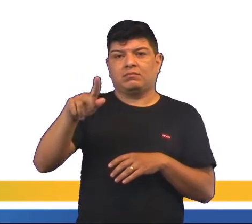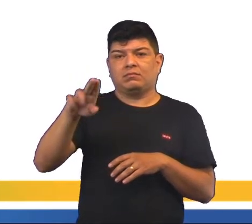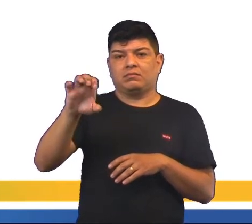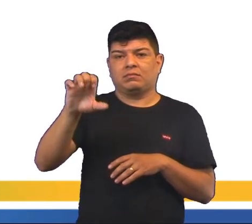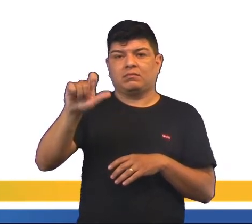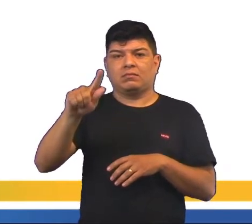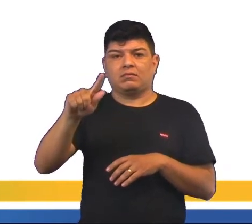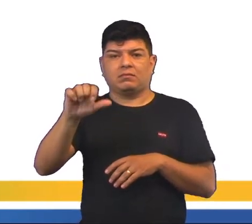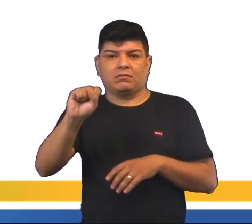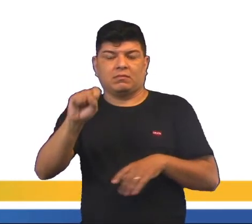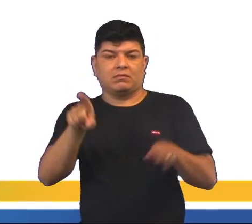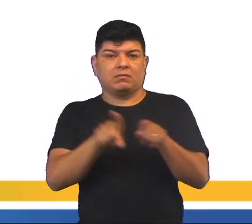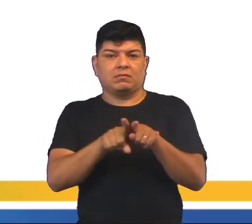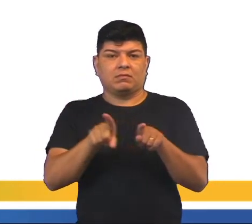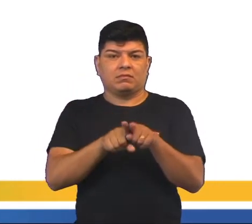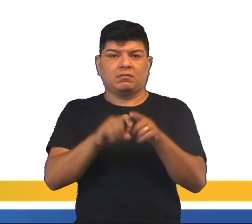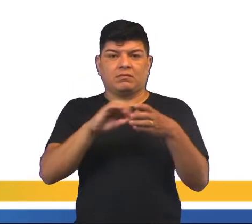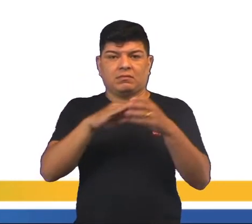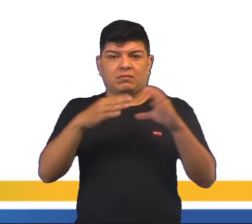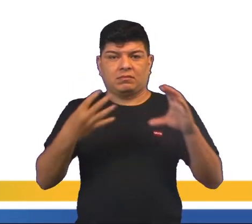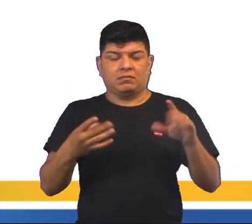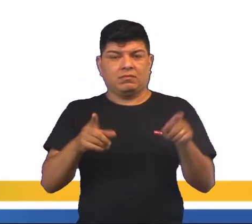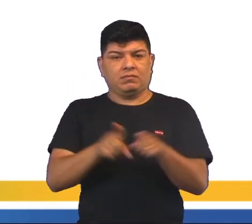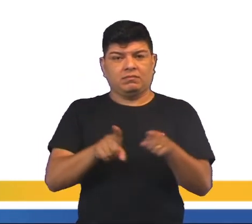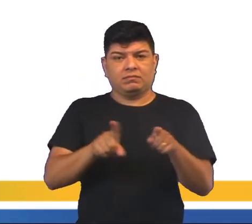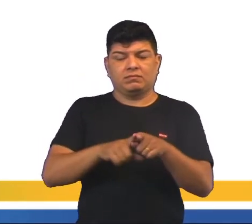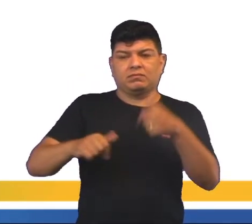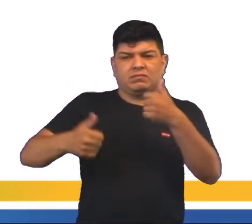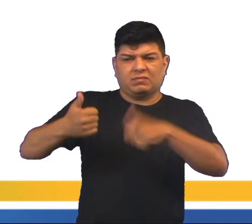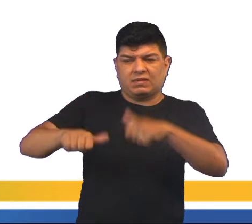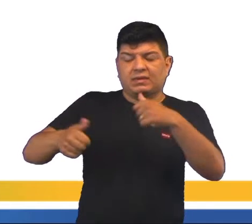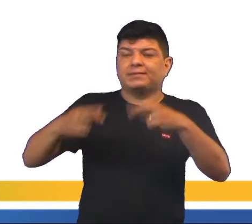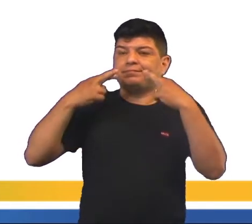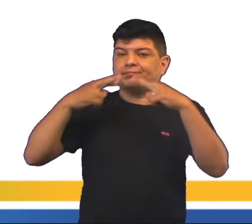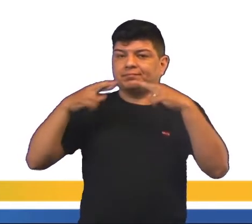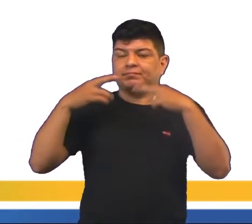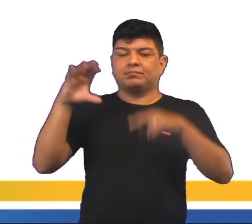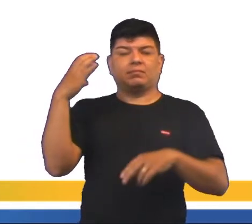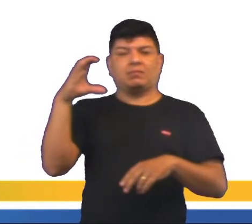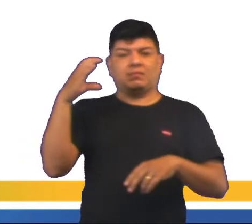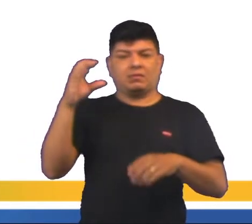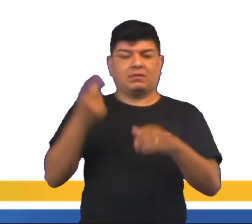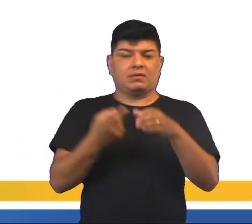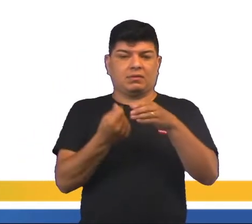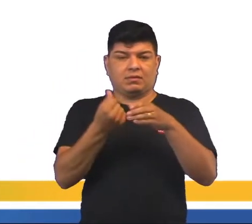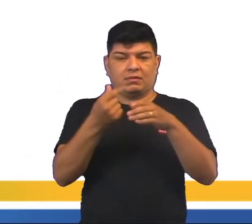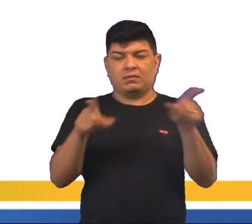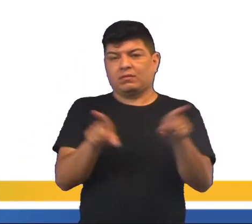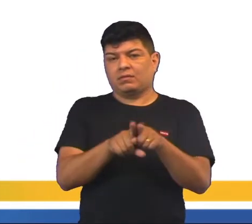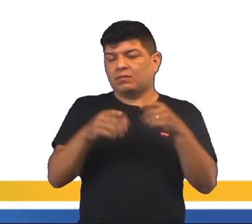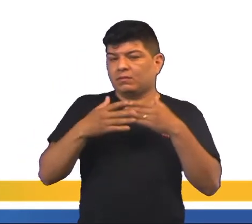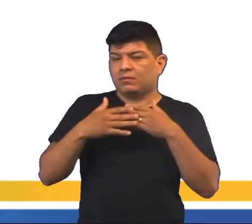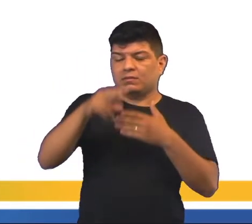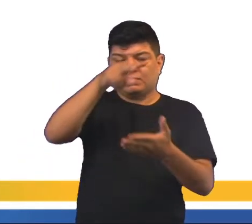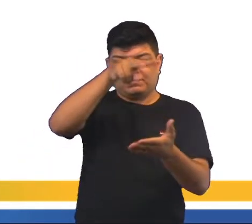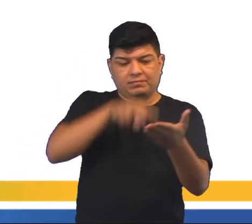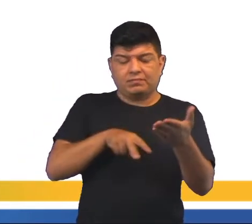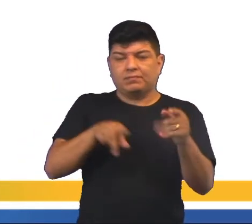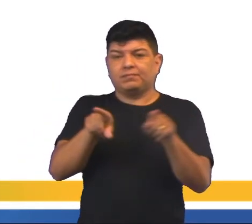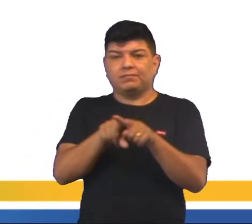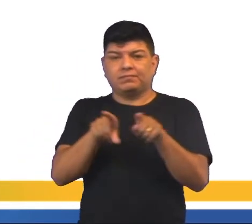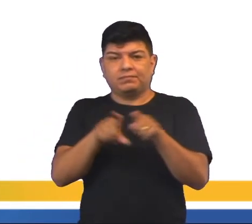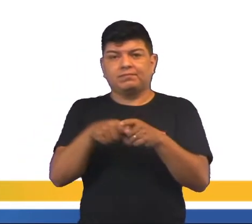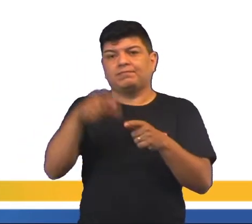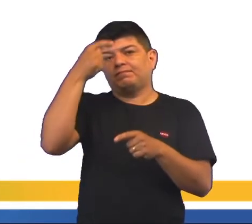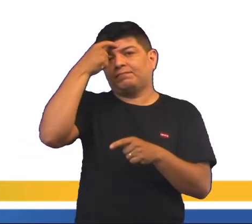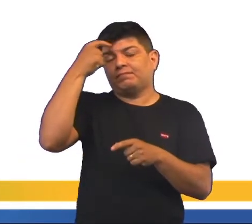Ele caracteriza pela análise crítica, né, científica do capitalismo, né, e parte da leitura, né,